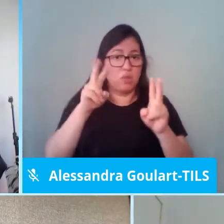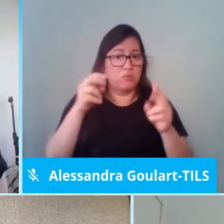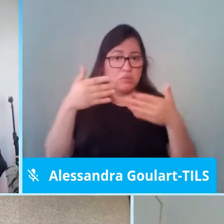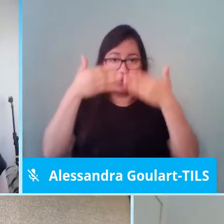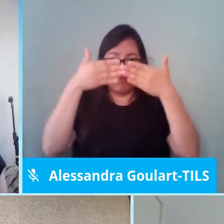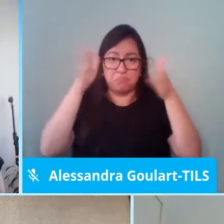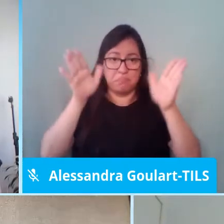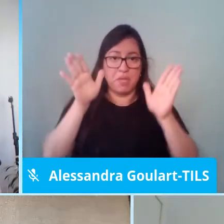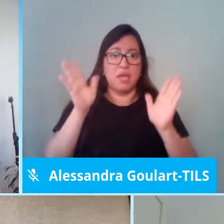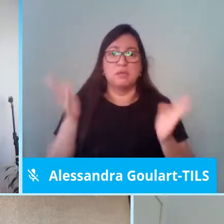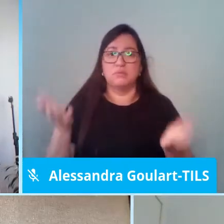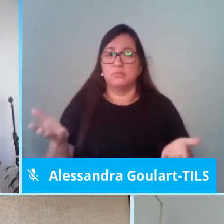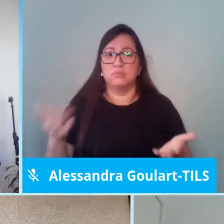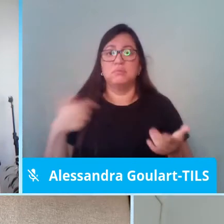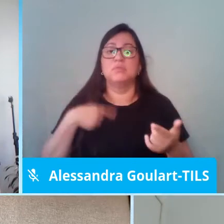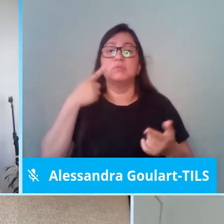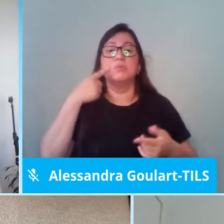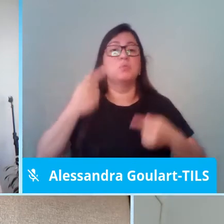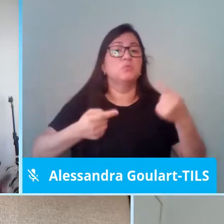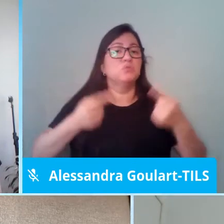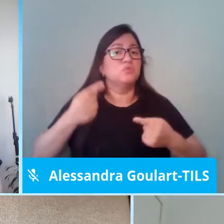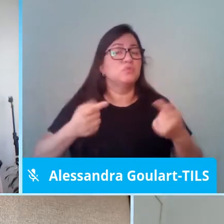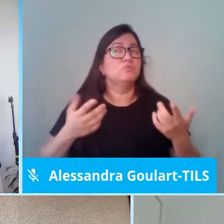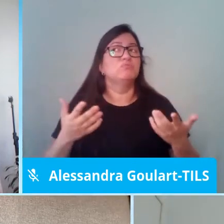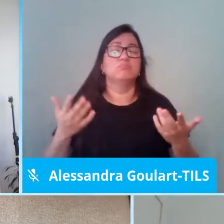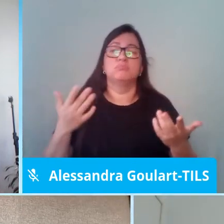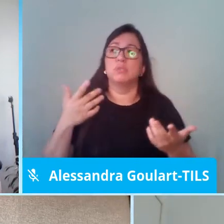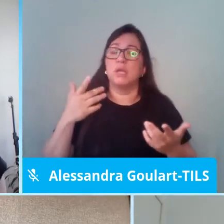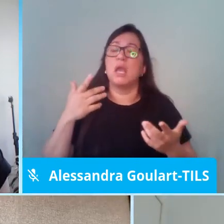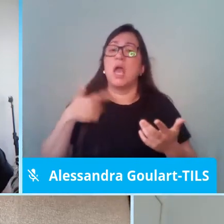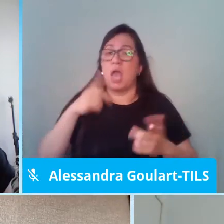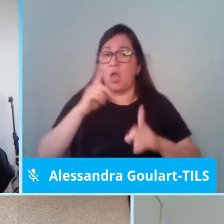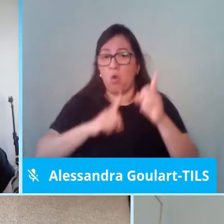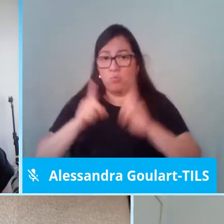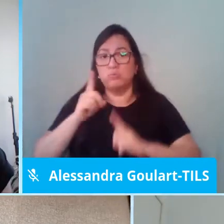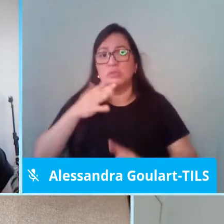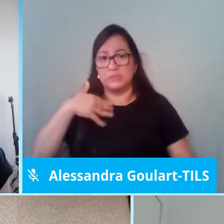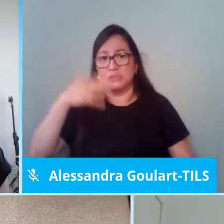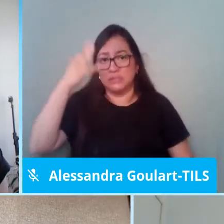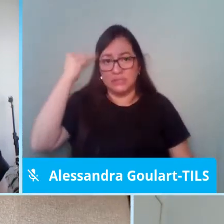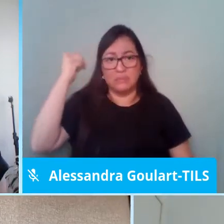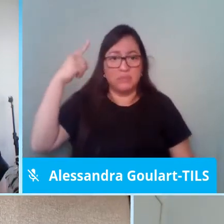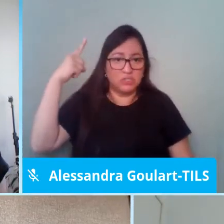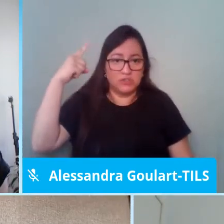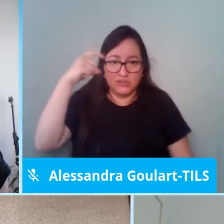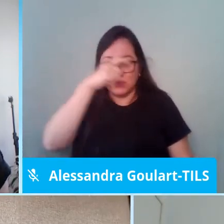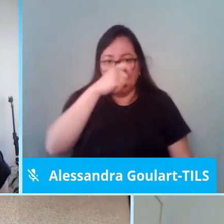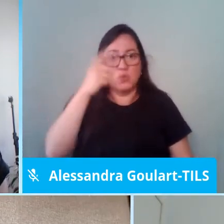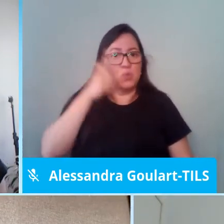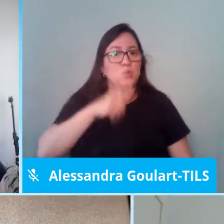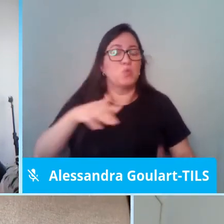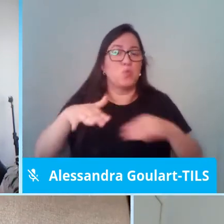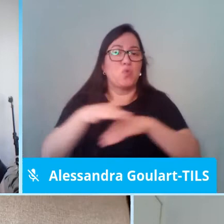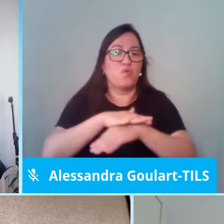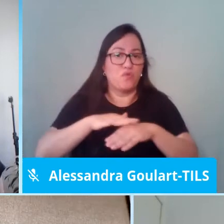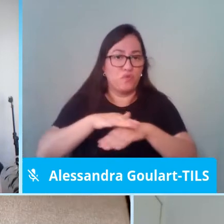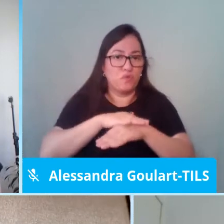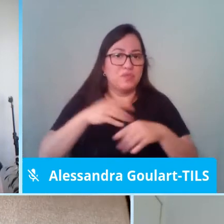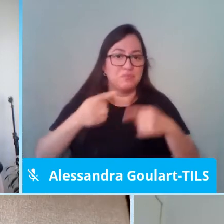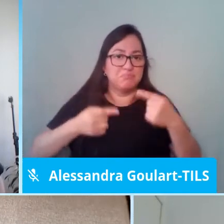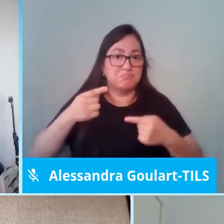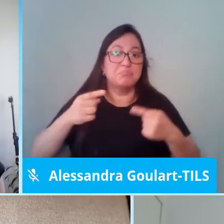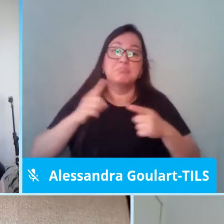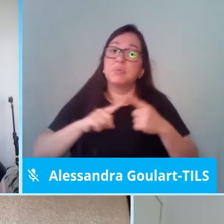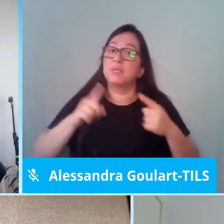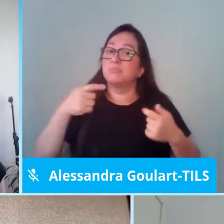as dificuldades que são reais, né, a partir de todas essas questões que a gente vem comentando? Pensei em a gente